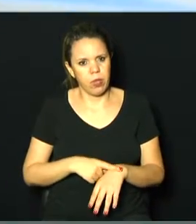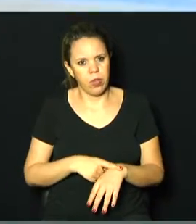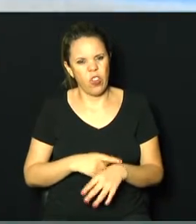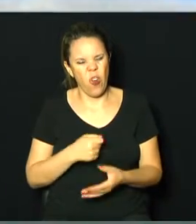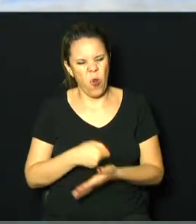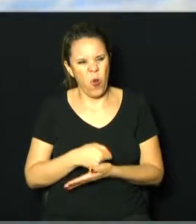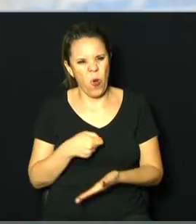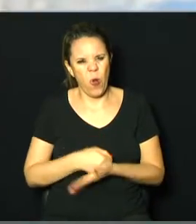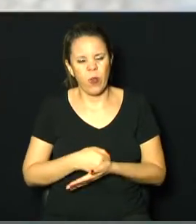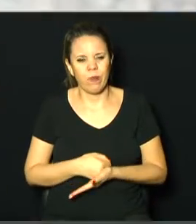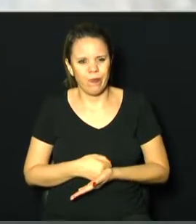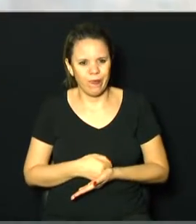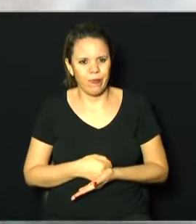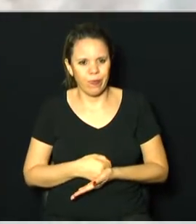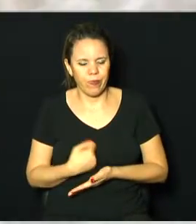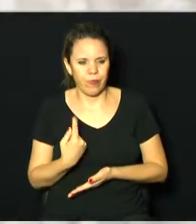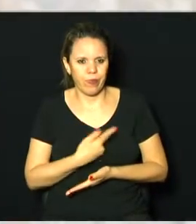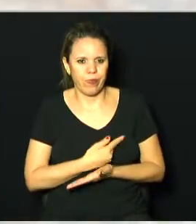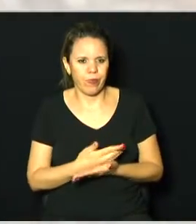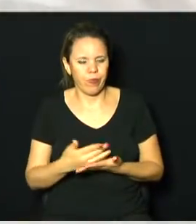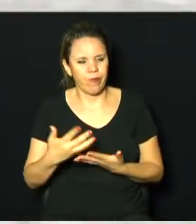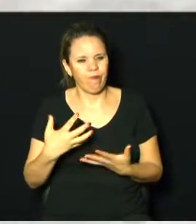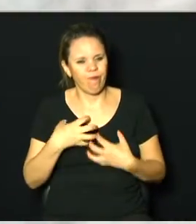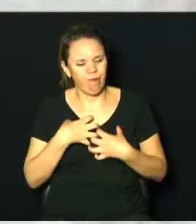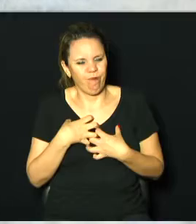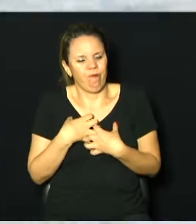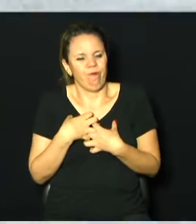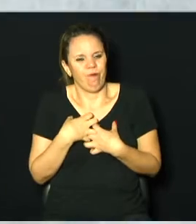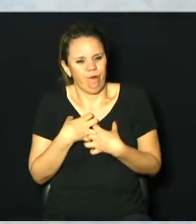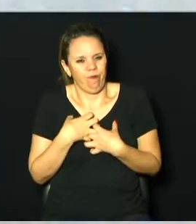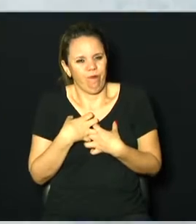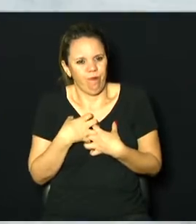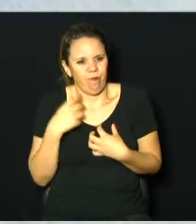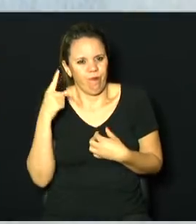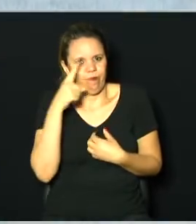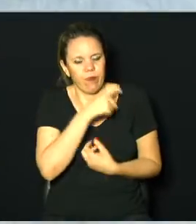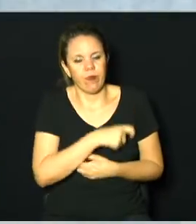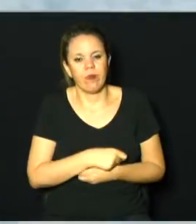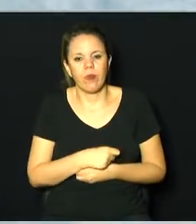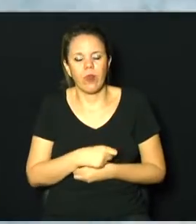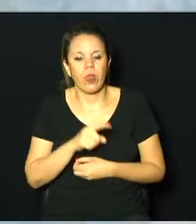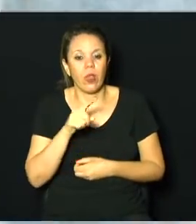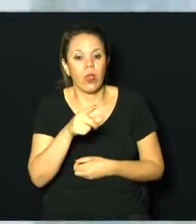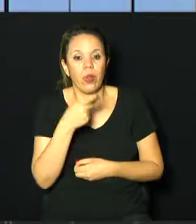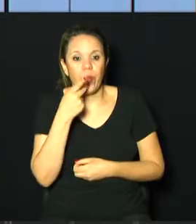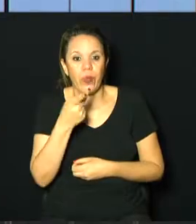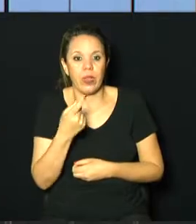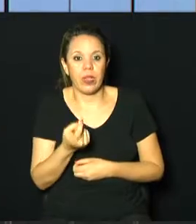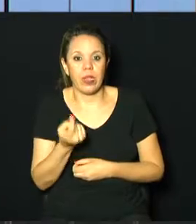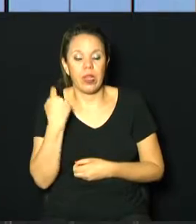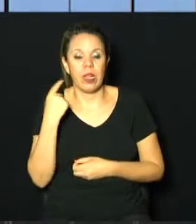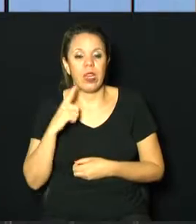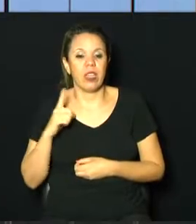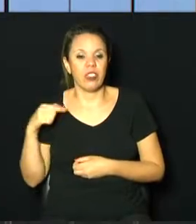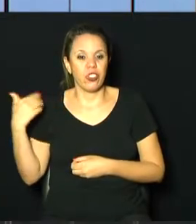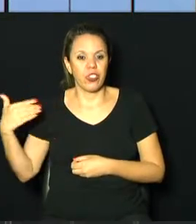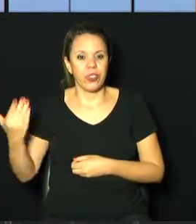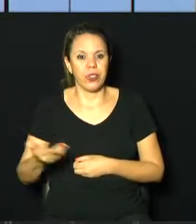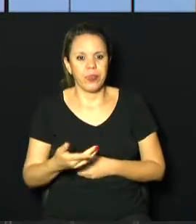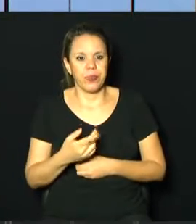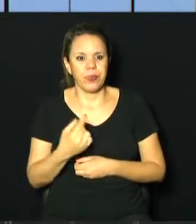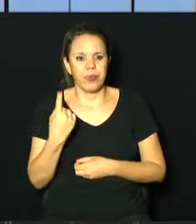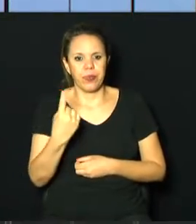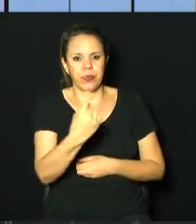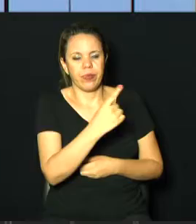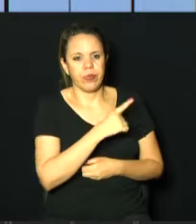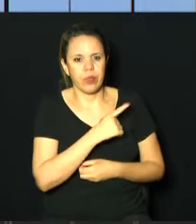ser obrigatório, nós começamos a sentir de uma maneira mais brusca. Quando você fala assim que já estava existindo, o que você quer dizer? Que cada